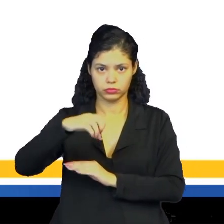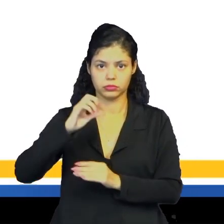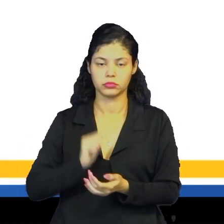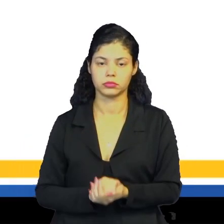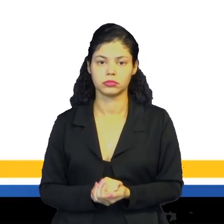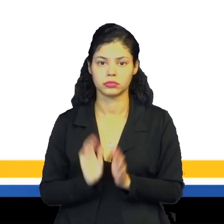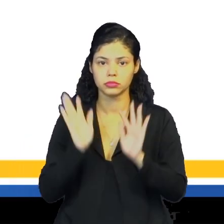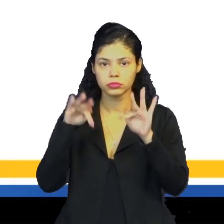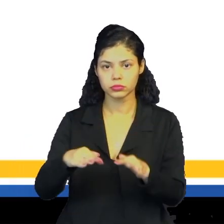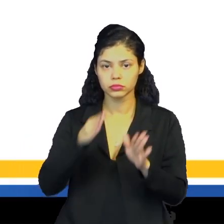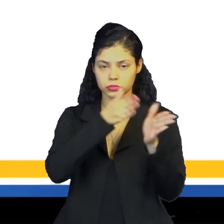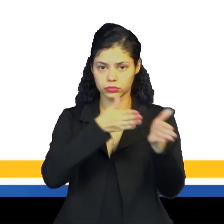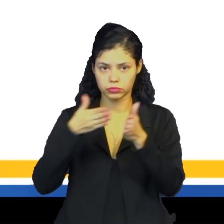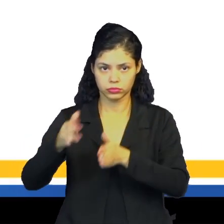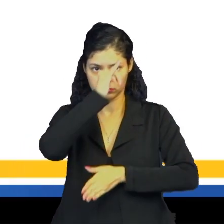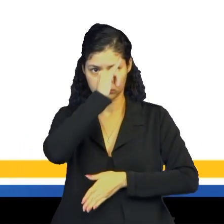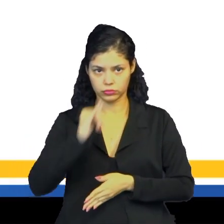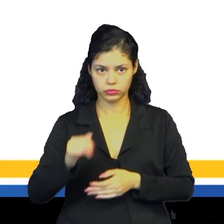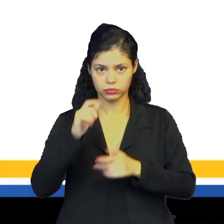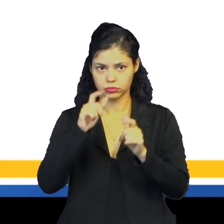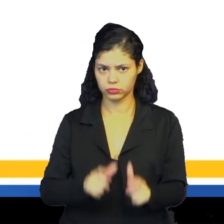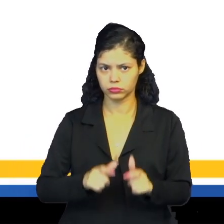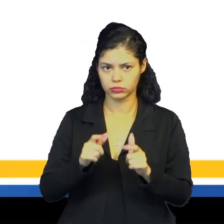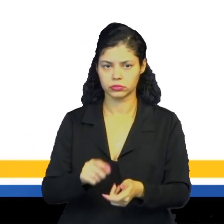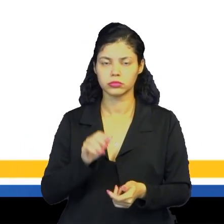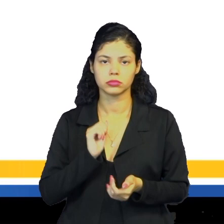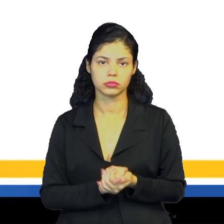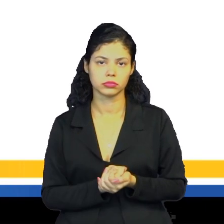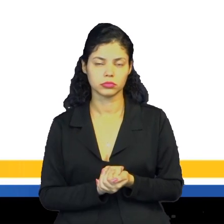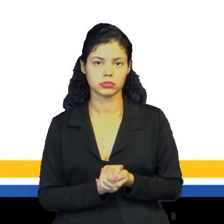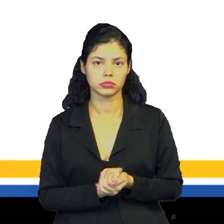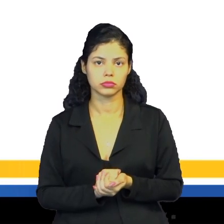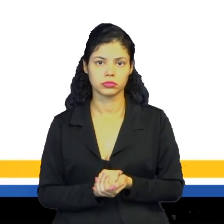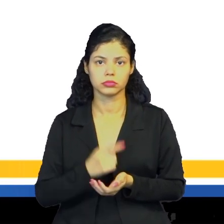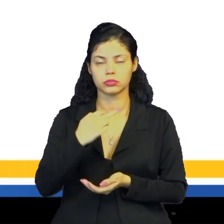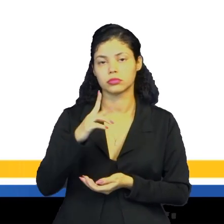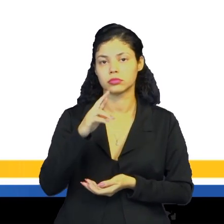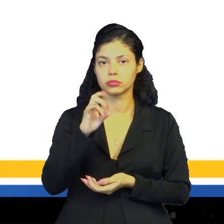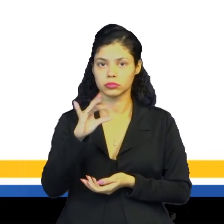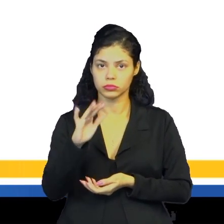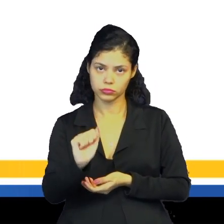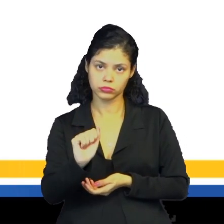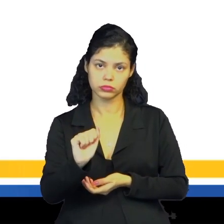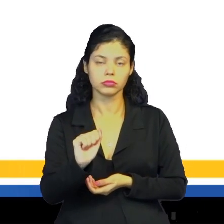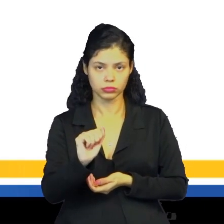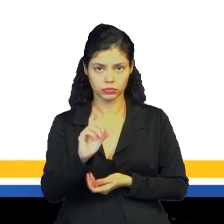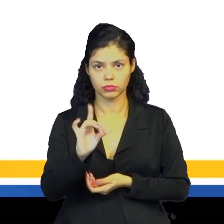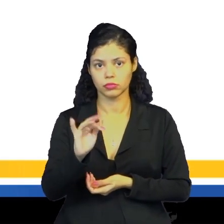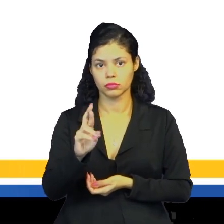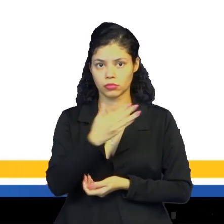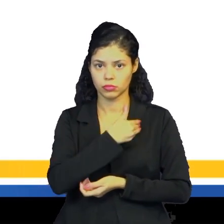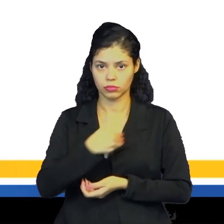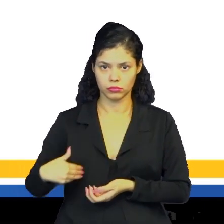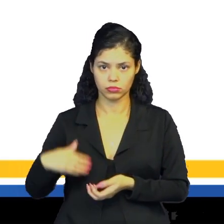1889, o fim da fase imperial, onde a gente tem a proclamação da República Brasileira.